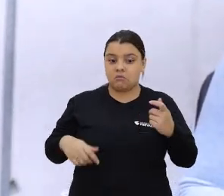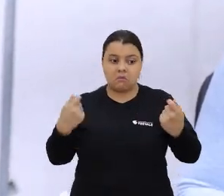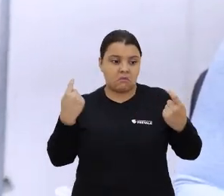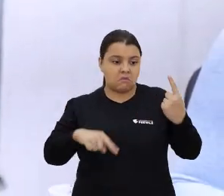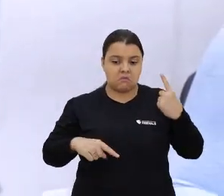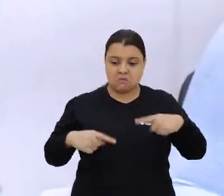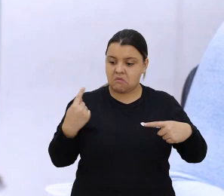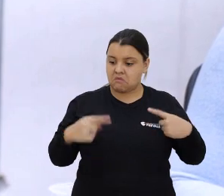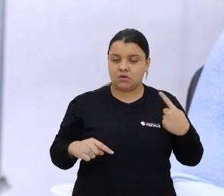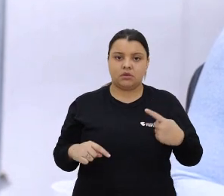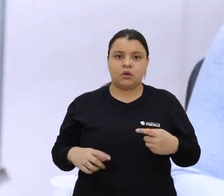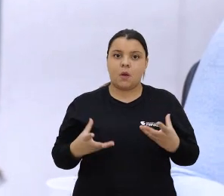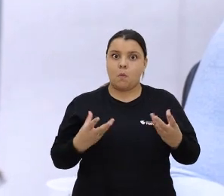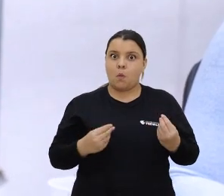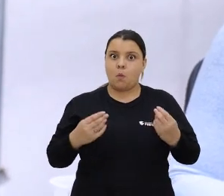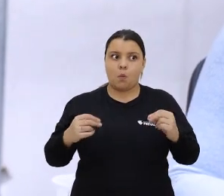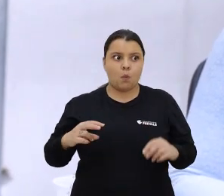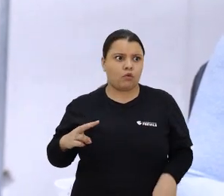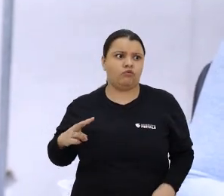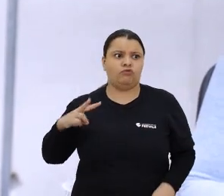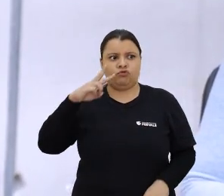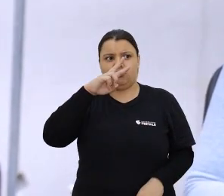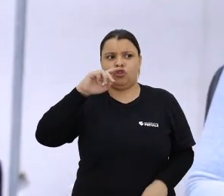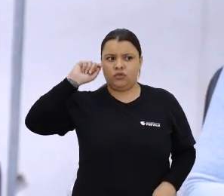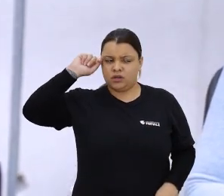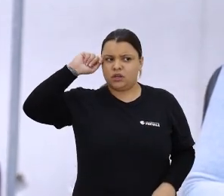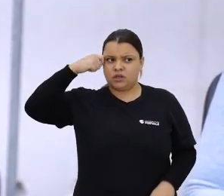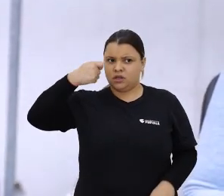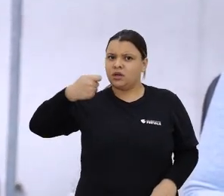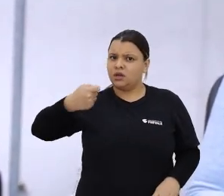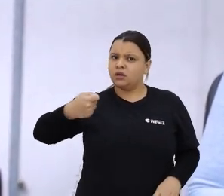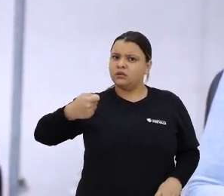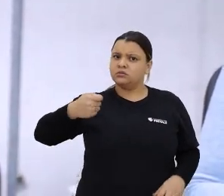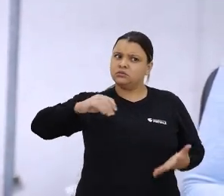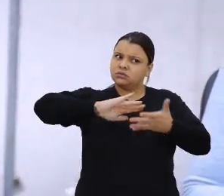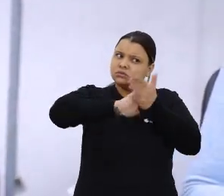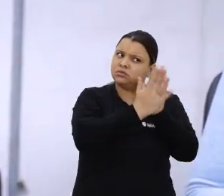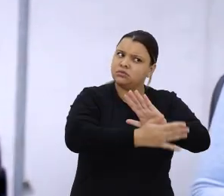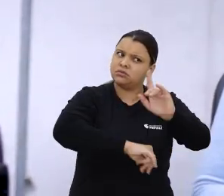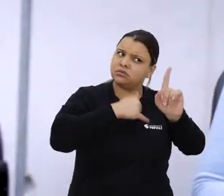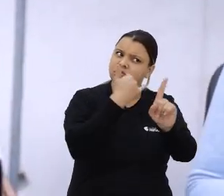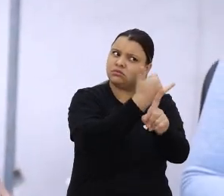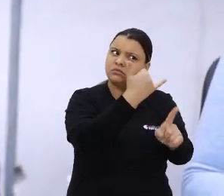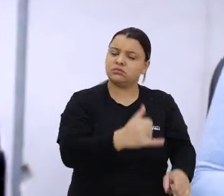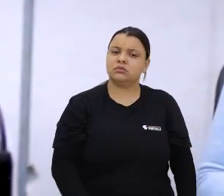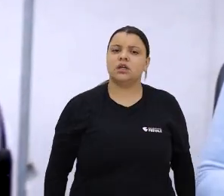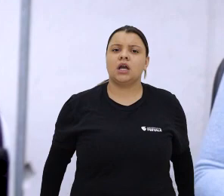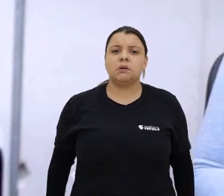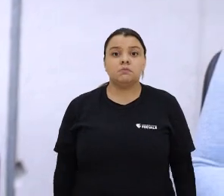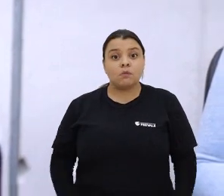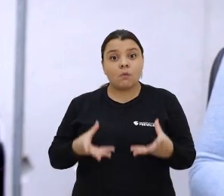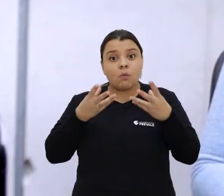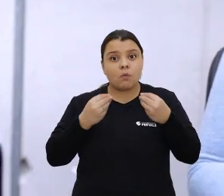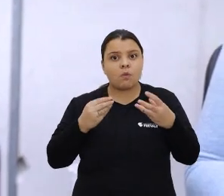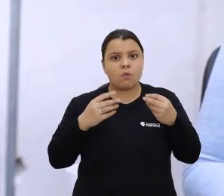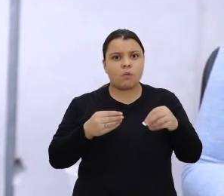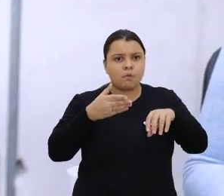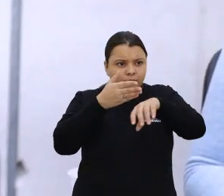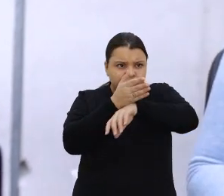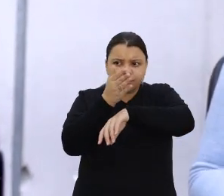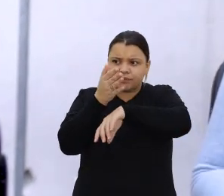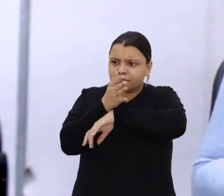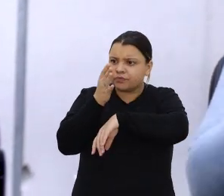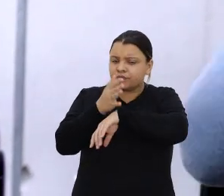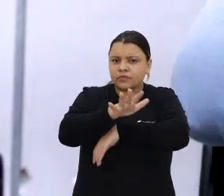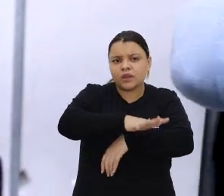racial muito forte também de racismo, né? O racismo ele está muito inserido dentro do contexto